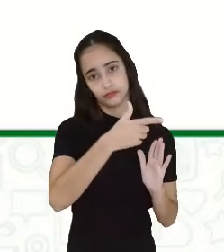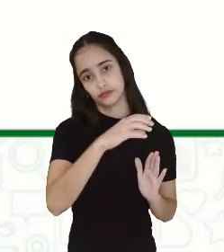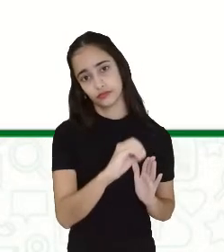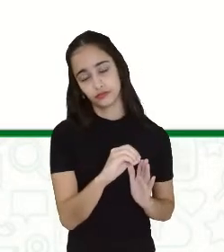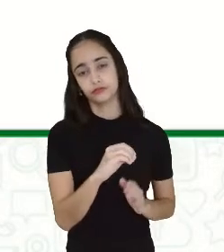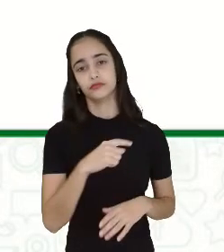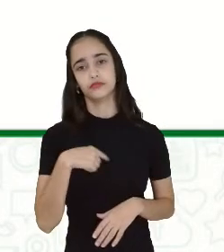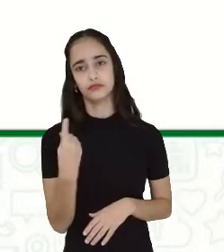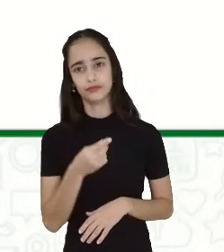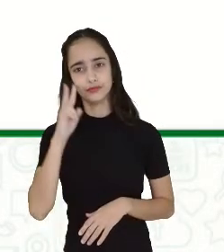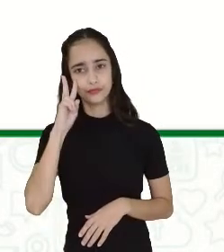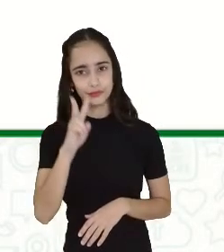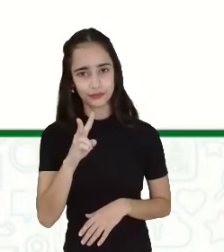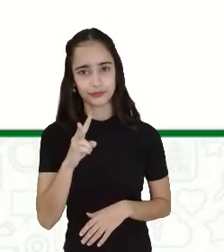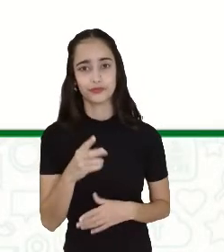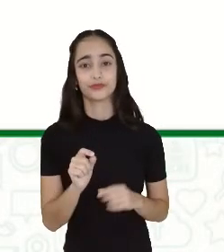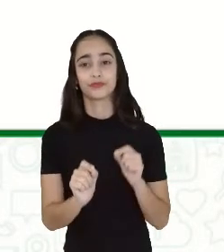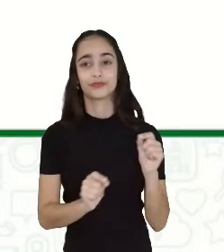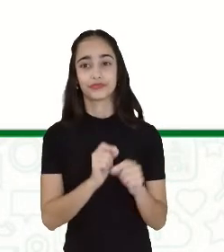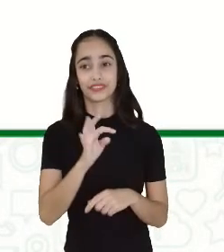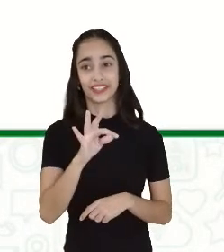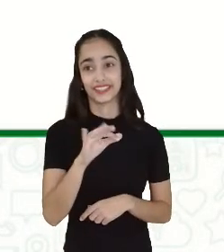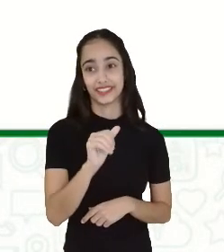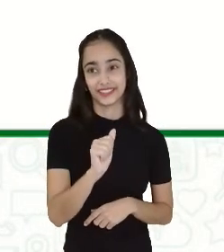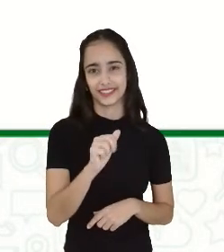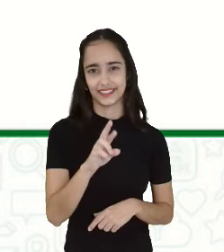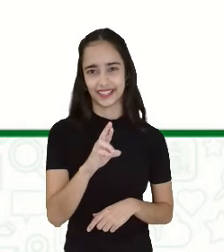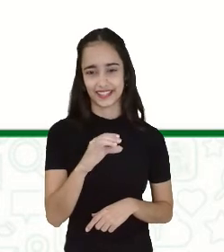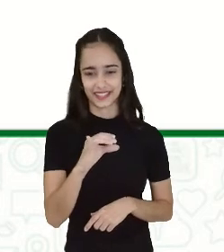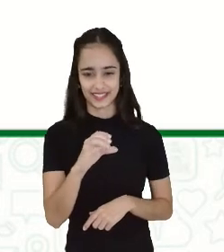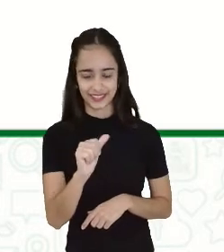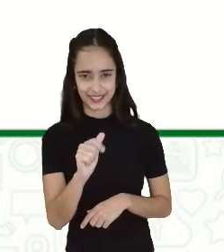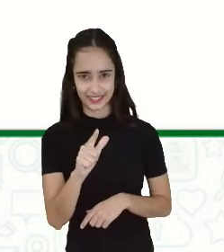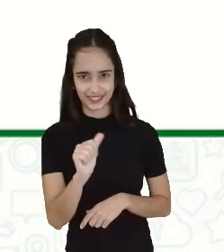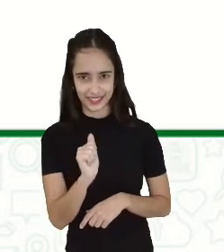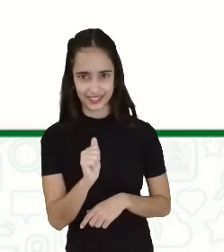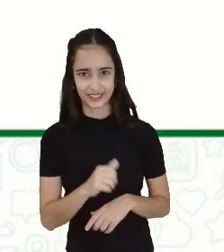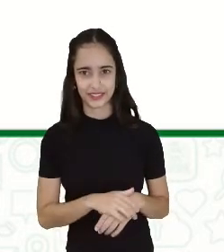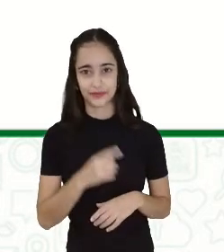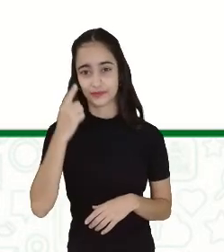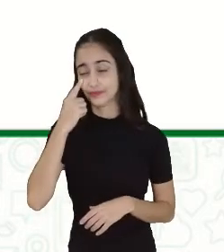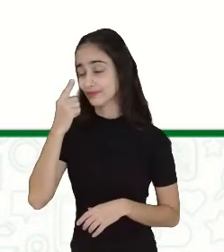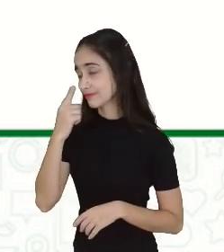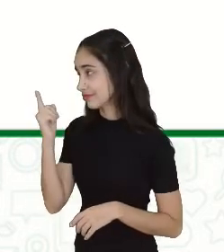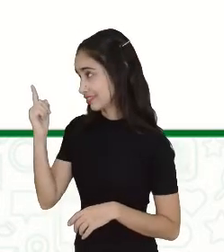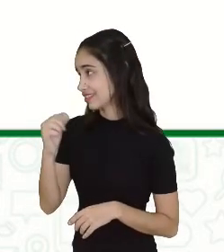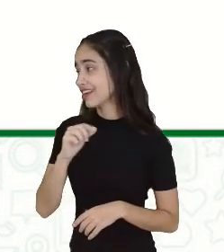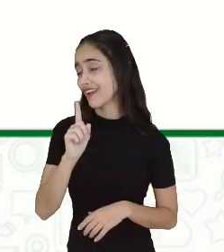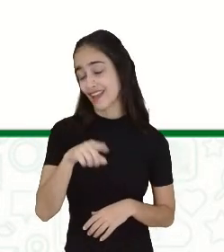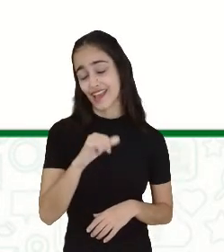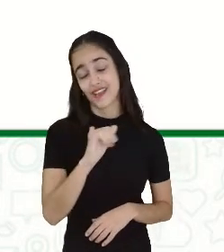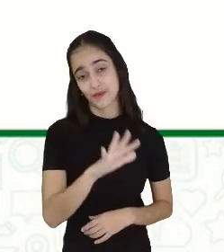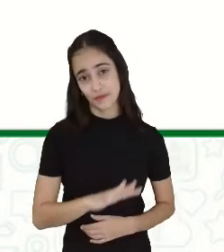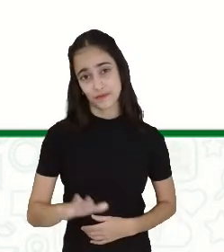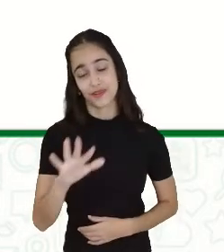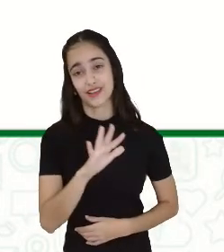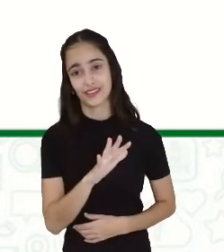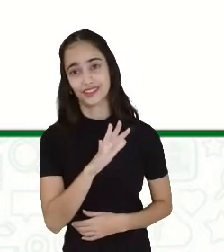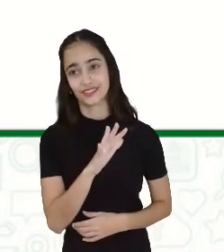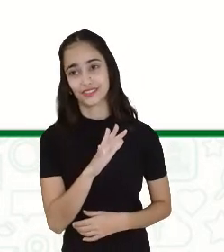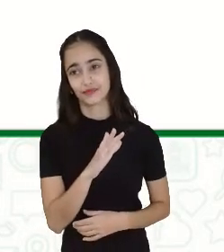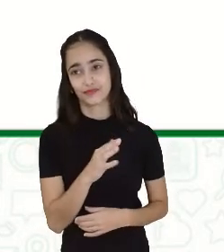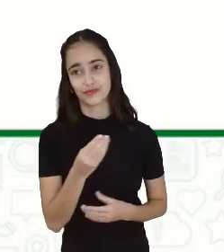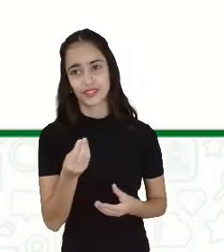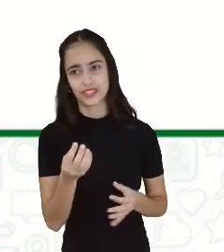a nossa Tarsila do canal vocês estão vendo que é uma imagem que ela não tem um vínculo com o naturalismo